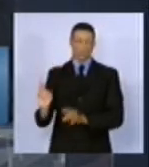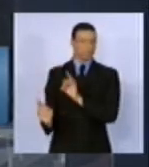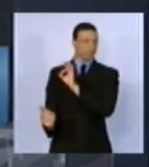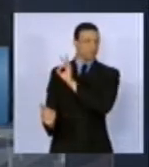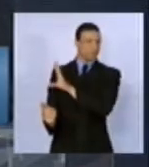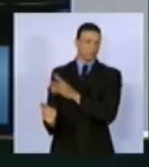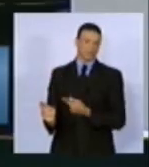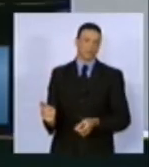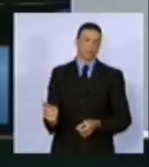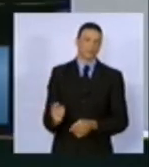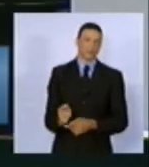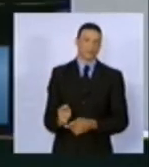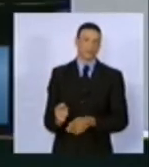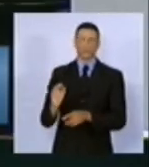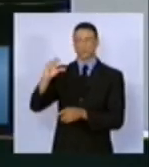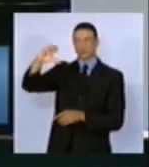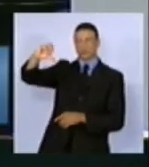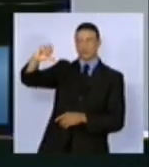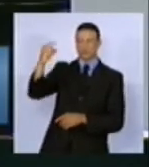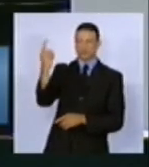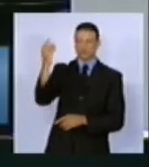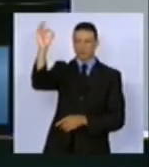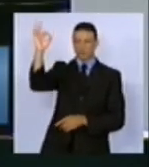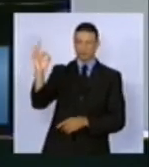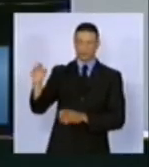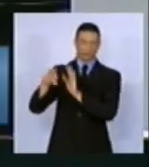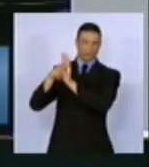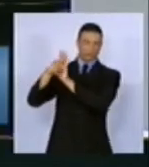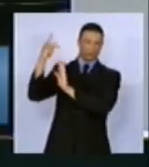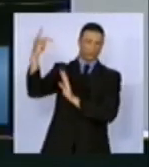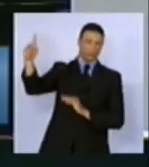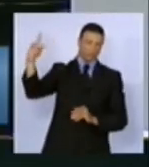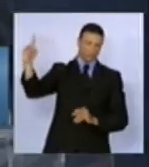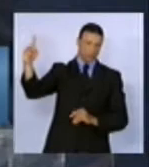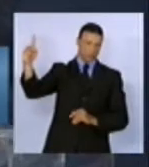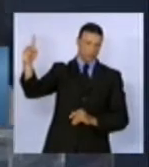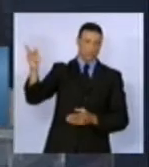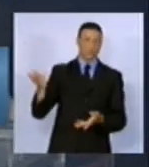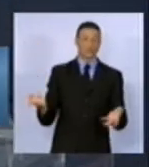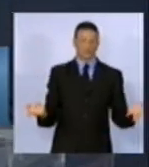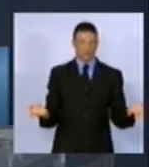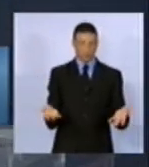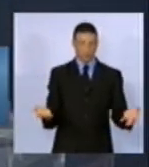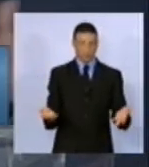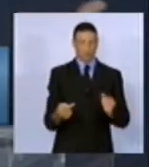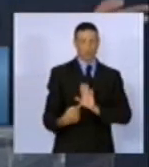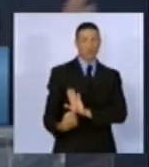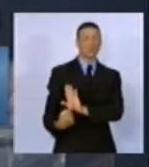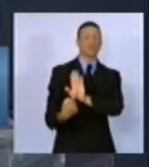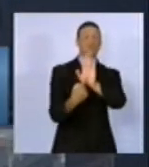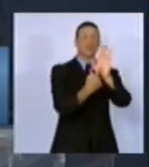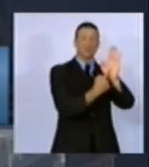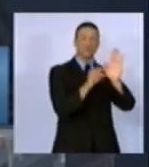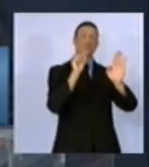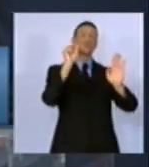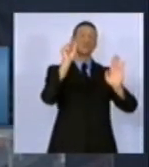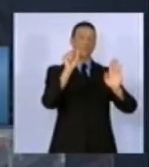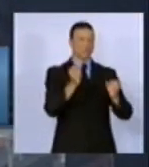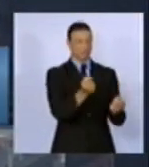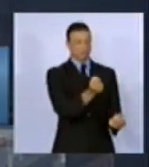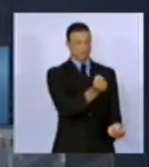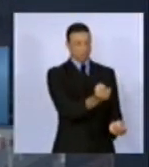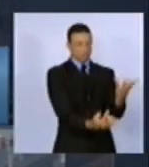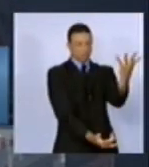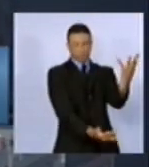nesse programa como eu já falei com 91 por cento E aí que eu trouxe uma rotina de procedimento da queimada é